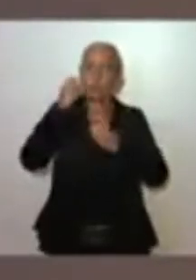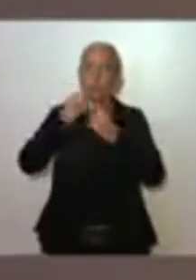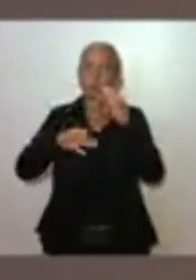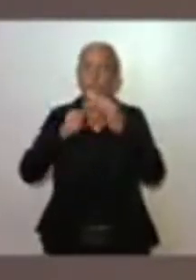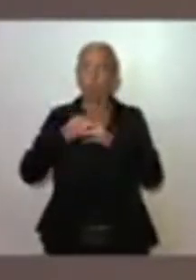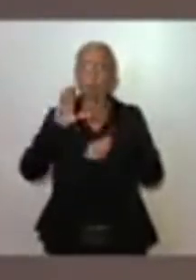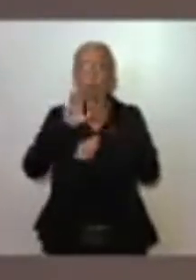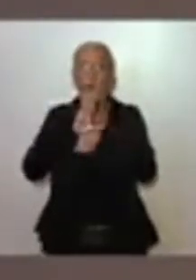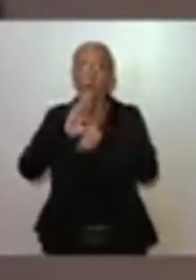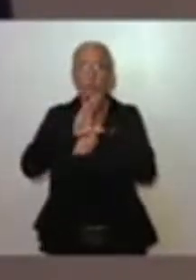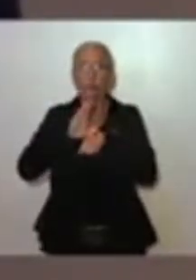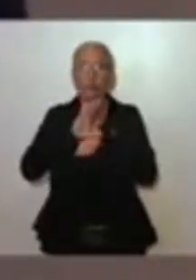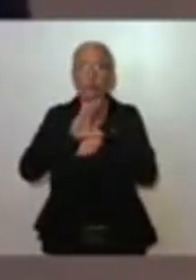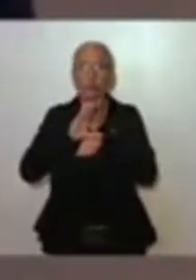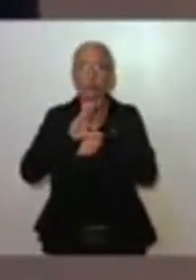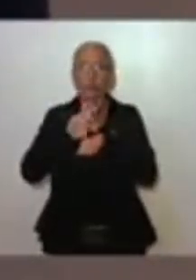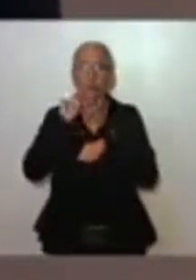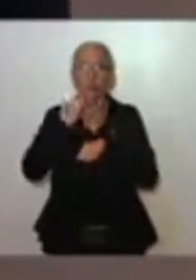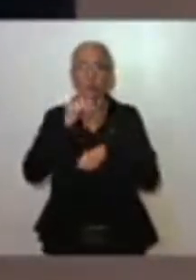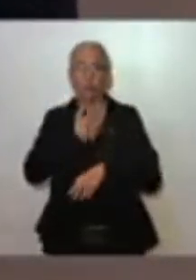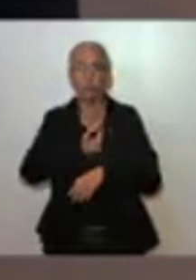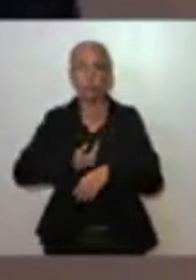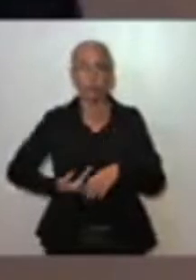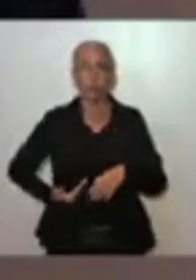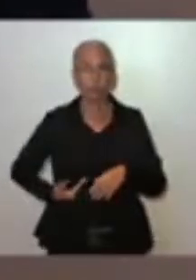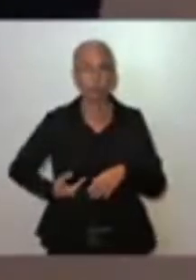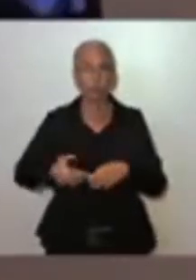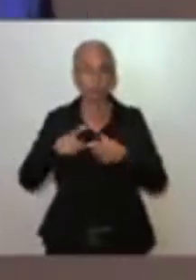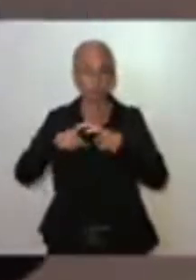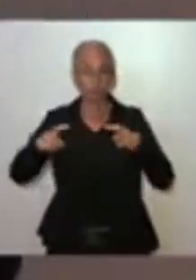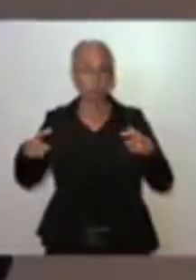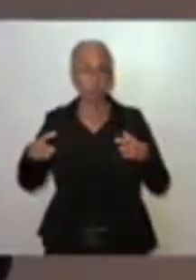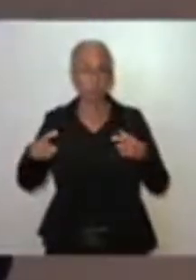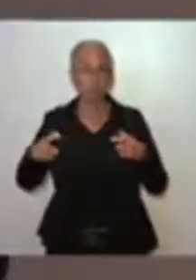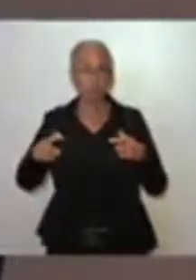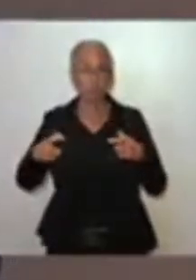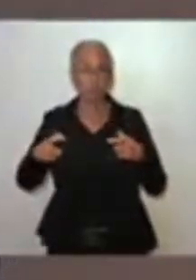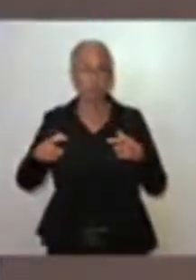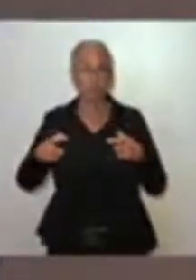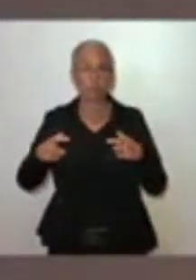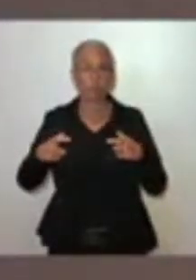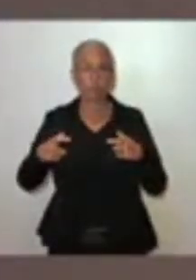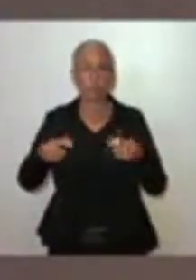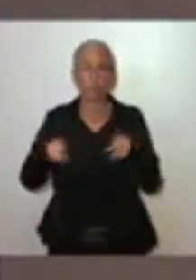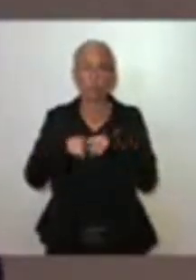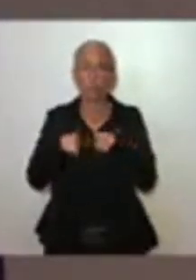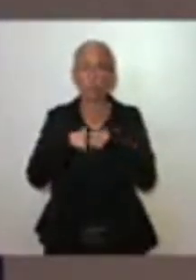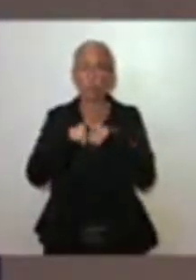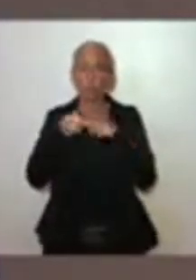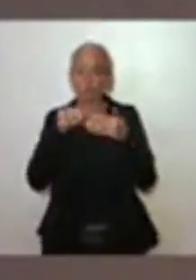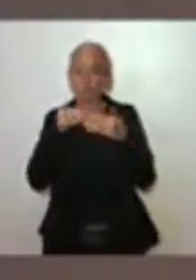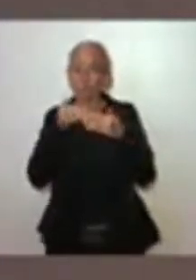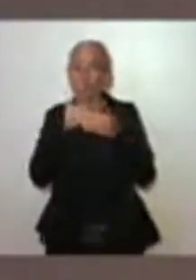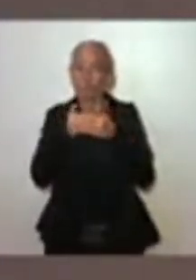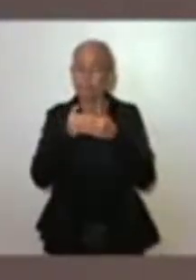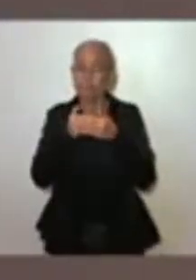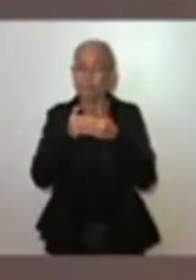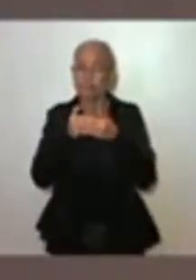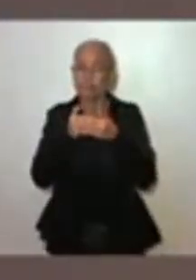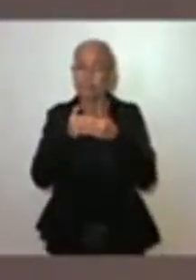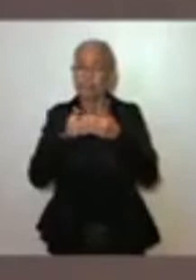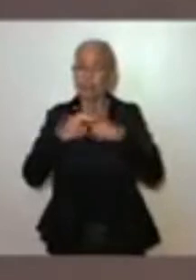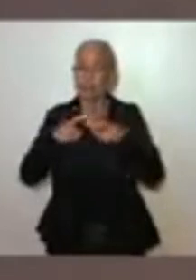falei que a constituição institucionaliza o governo da maioria e estabelece limites as